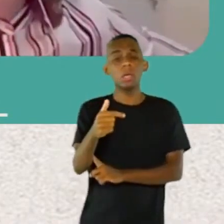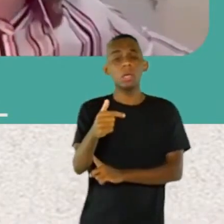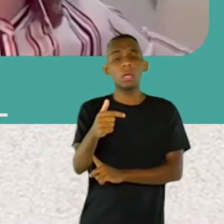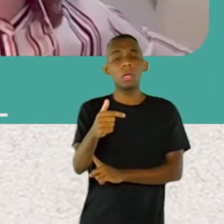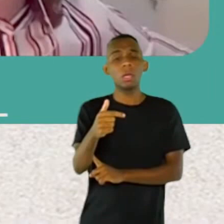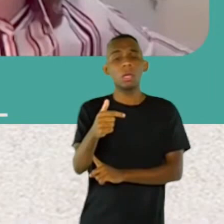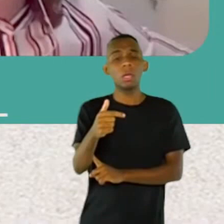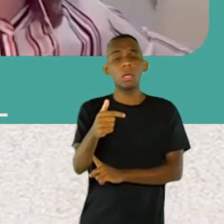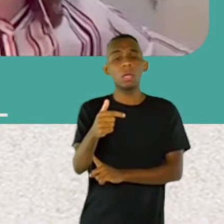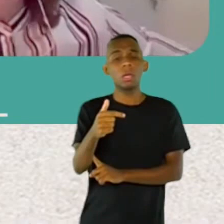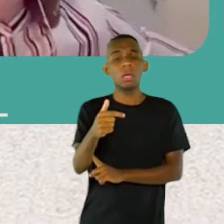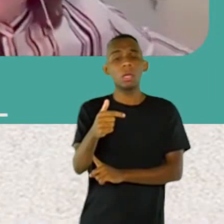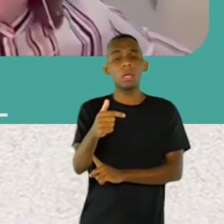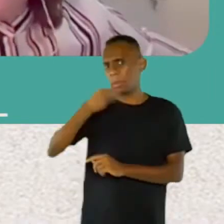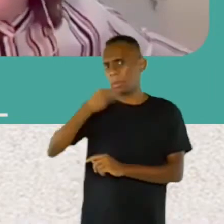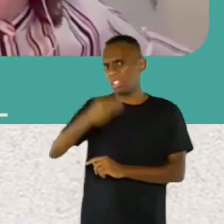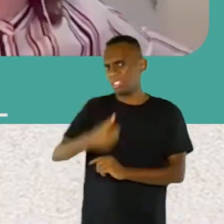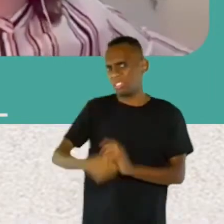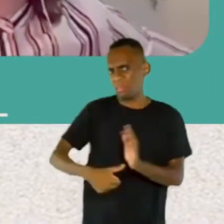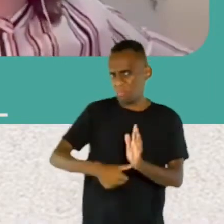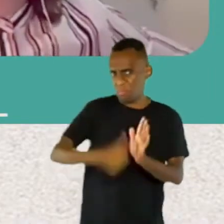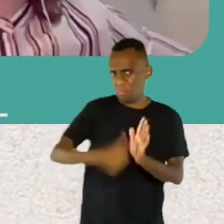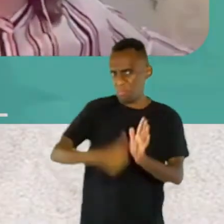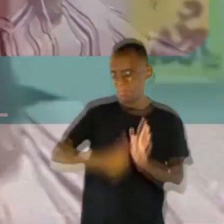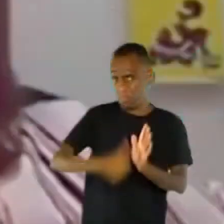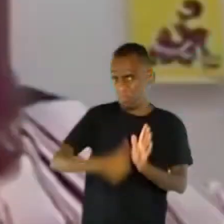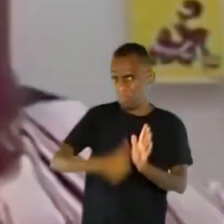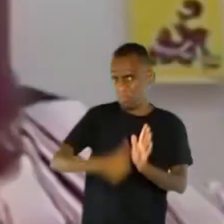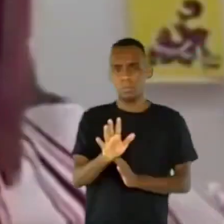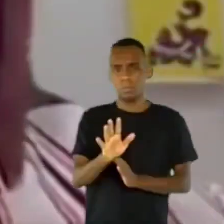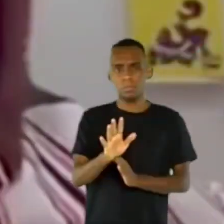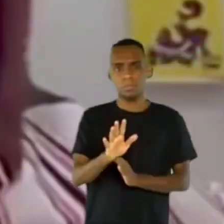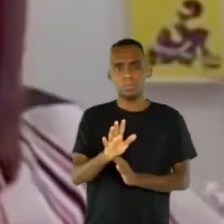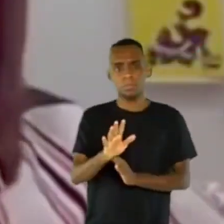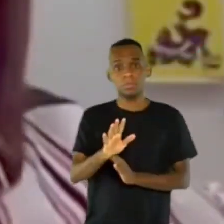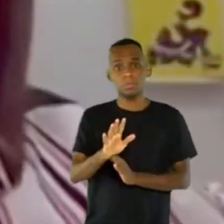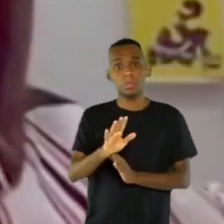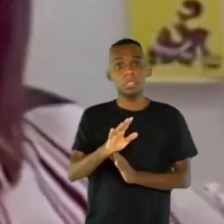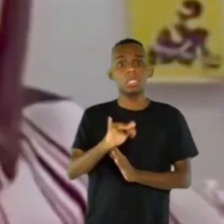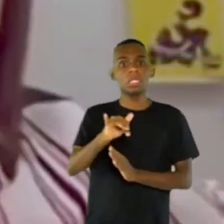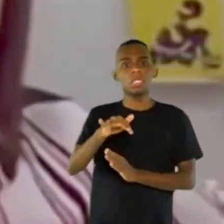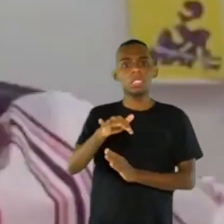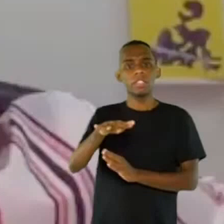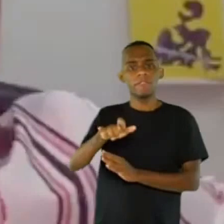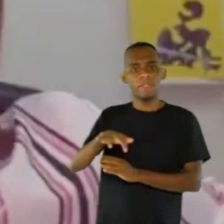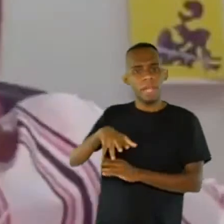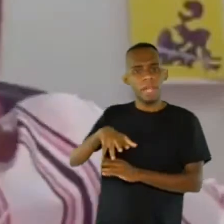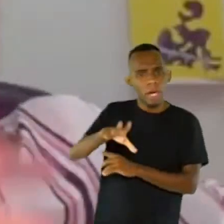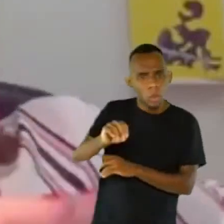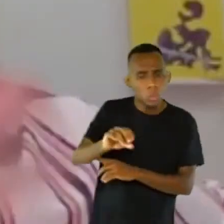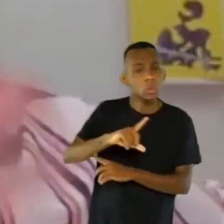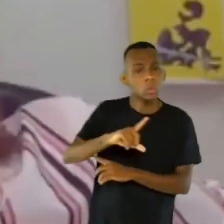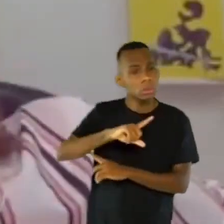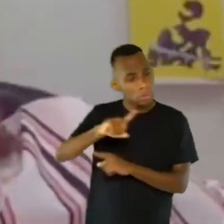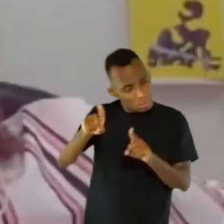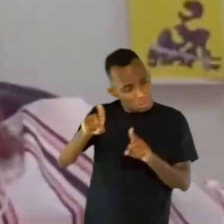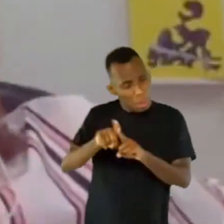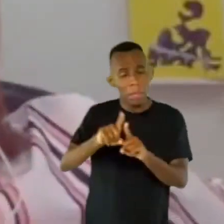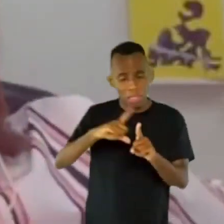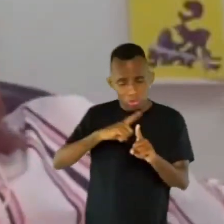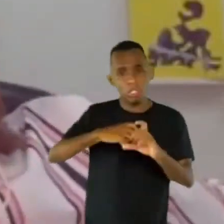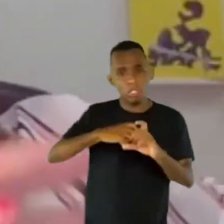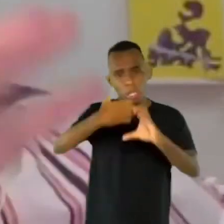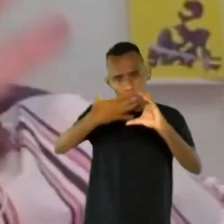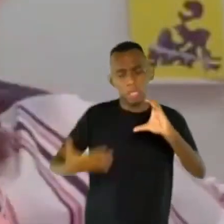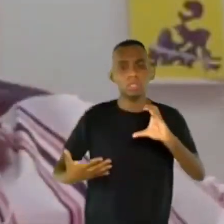arrisco nessa estética. Inferno também tinha uma estrutura polifônica, né? No